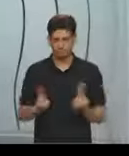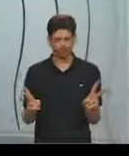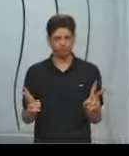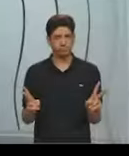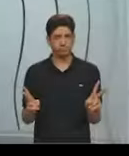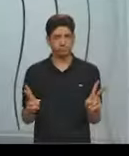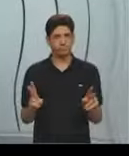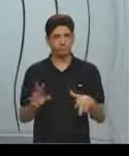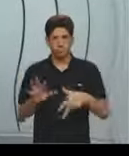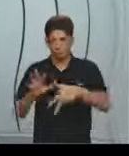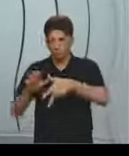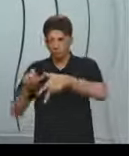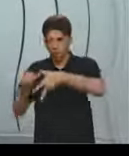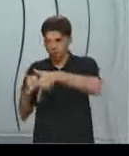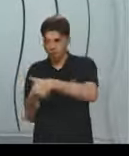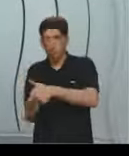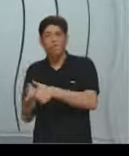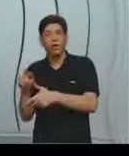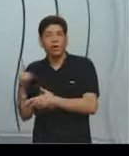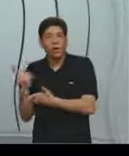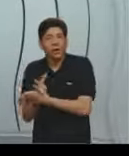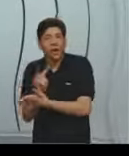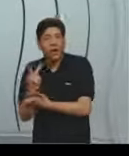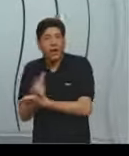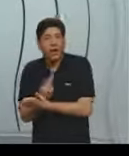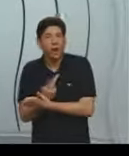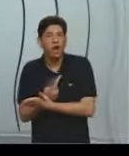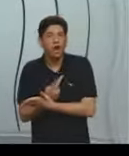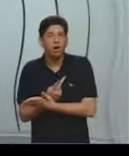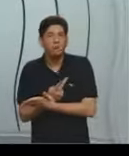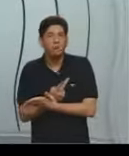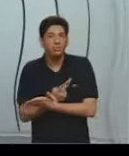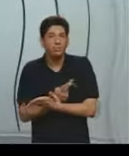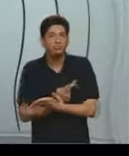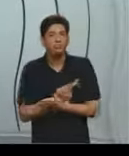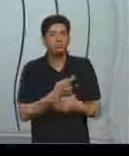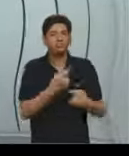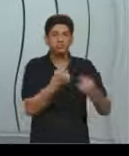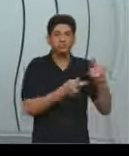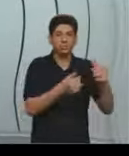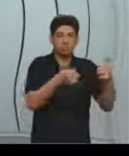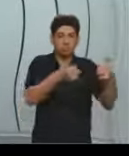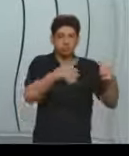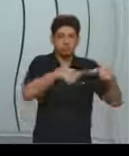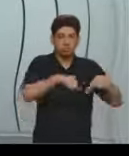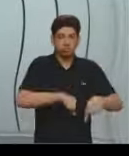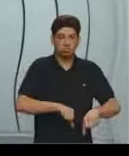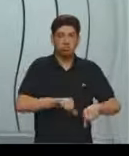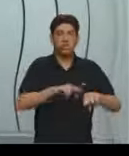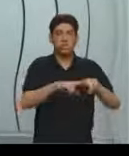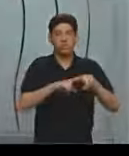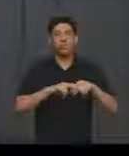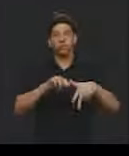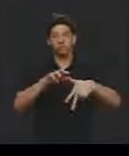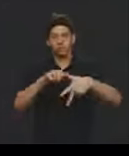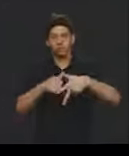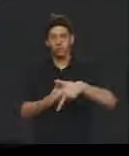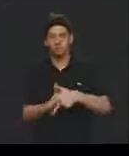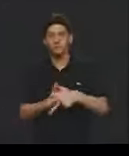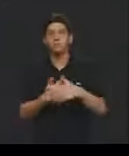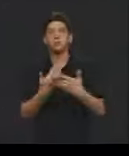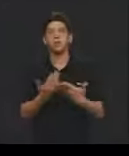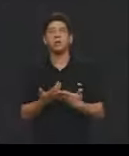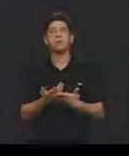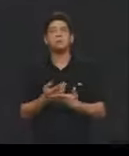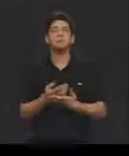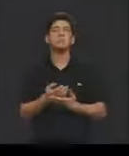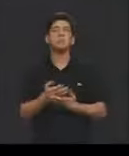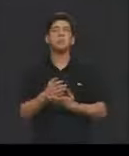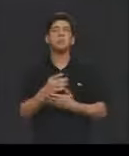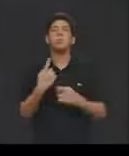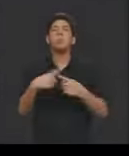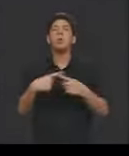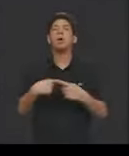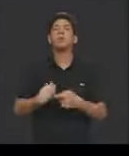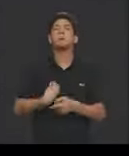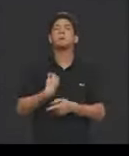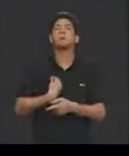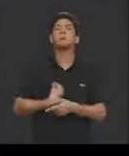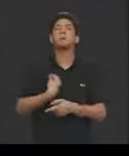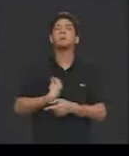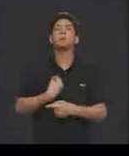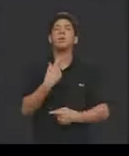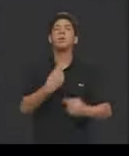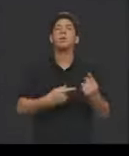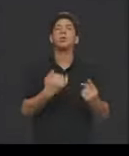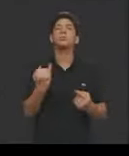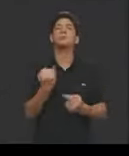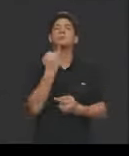que a corrupção é a degradação da política e aí eu escuto muito alunos falando coisas do tipo qual seria a importância da minha participação nesse processo né